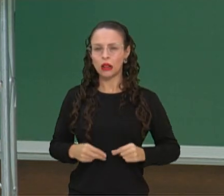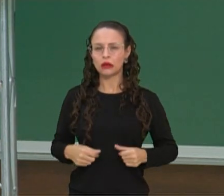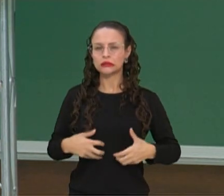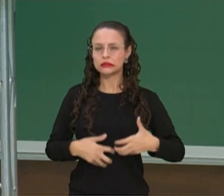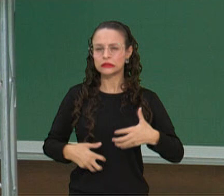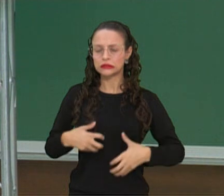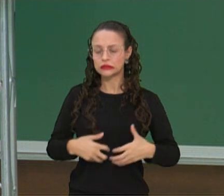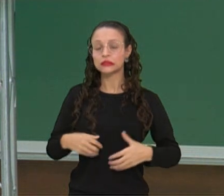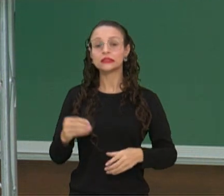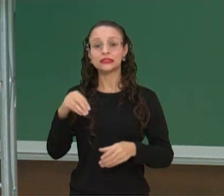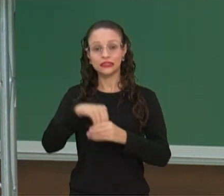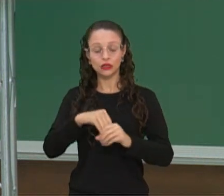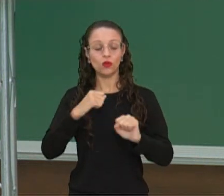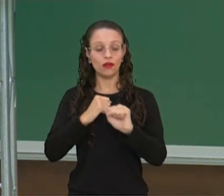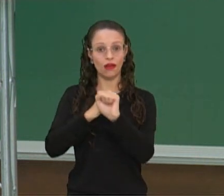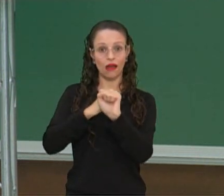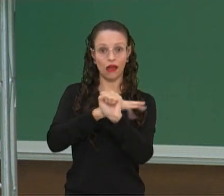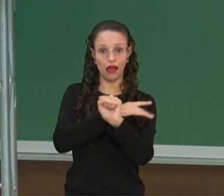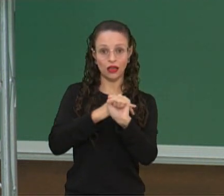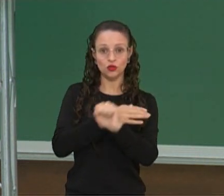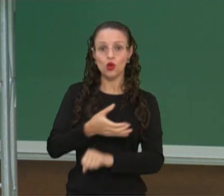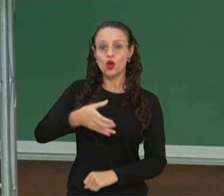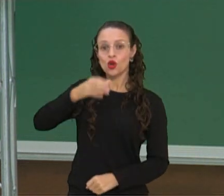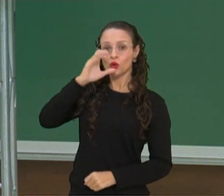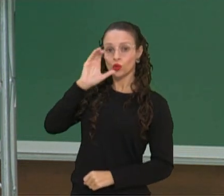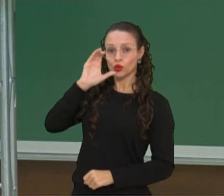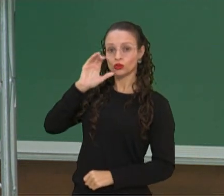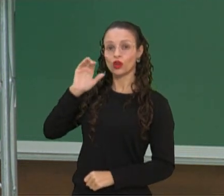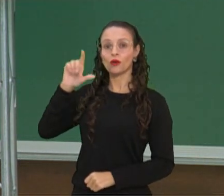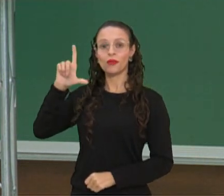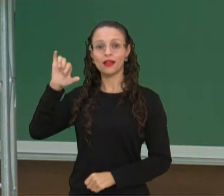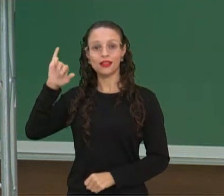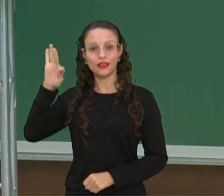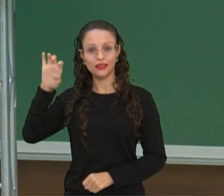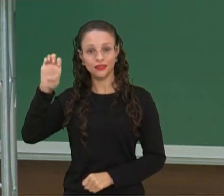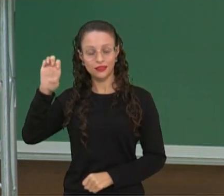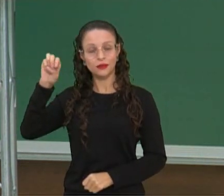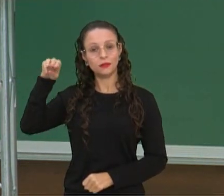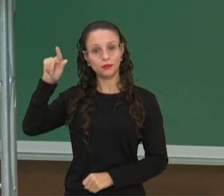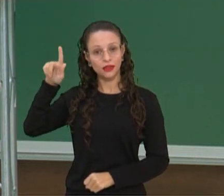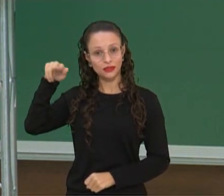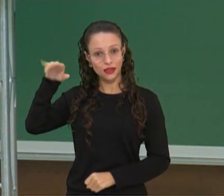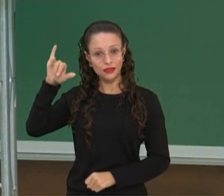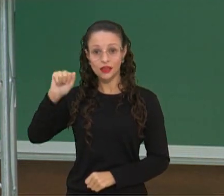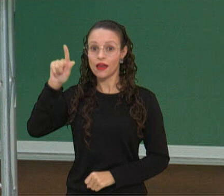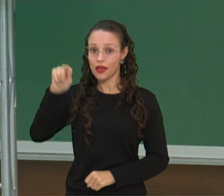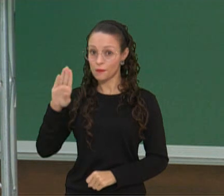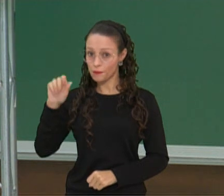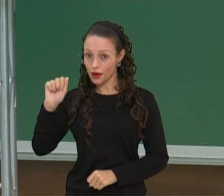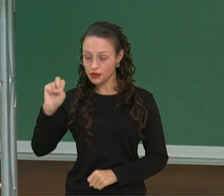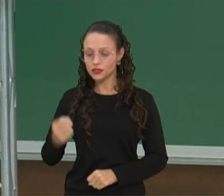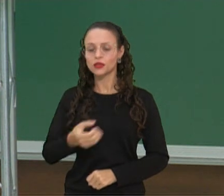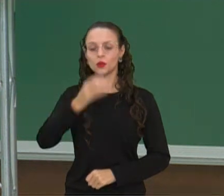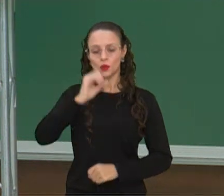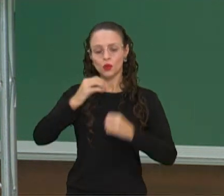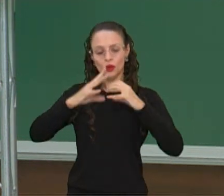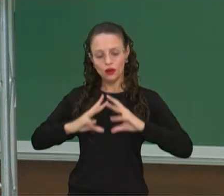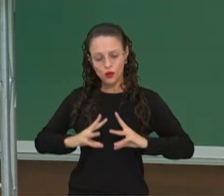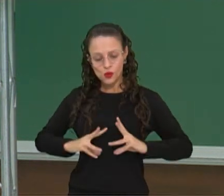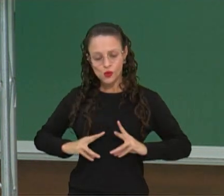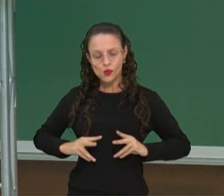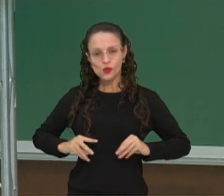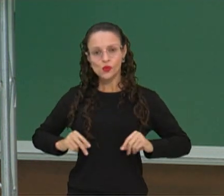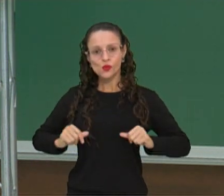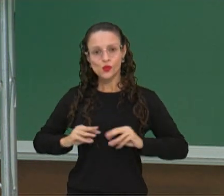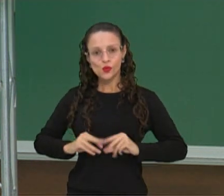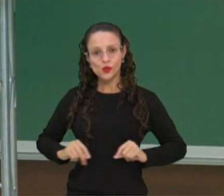o ácido clorídrico, eu tomo leite de magnésia, que é uma base, a reação que ocorre no meu estômago é a reação de neutralização. E